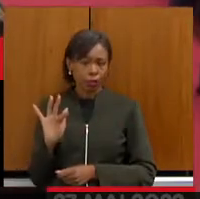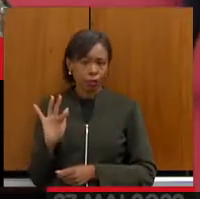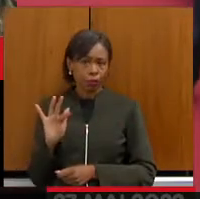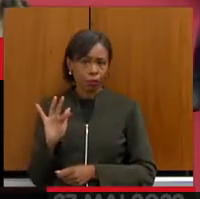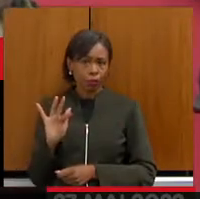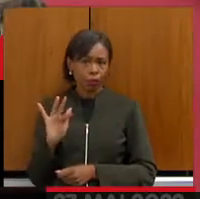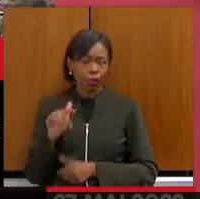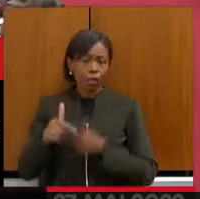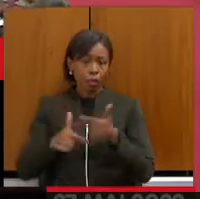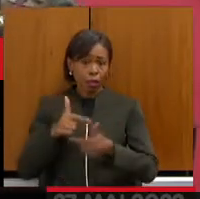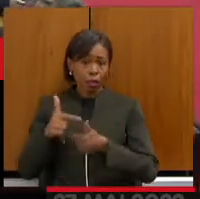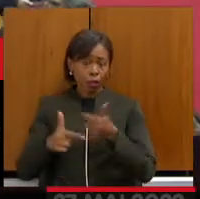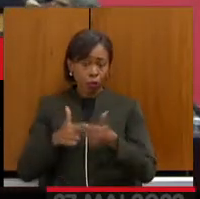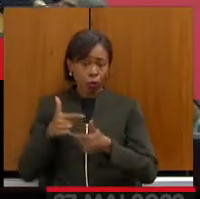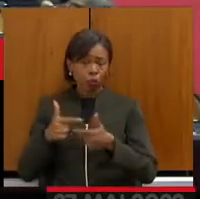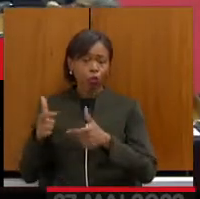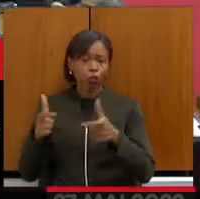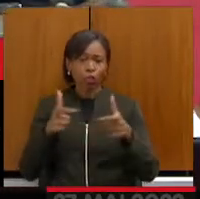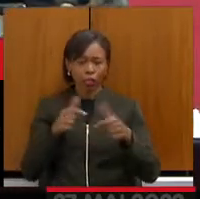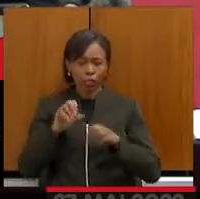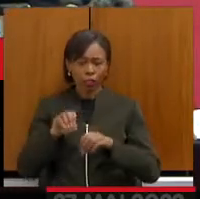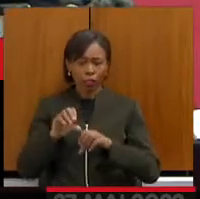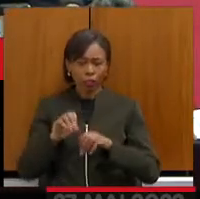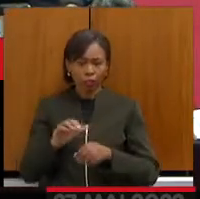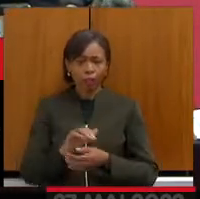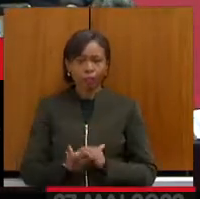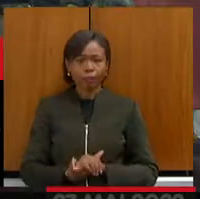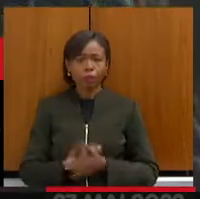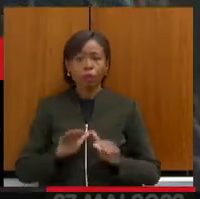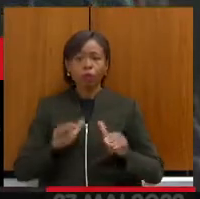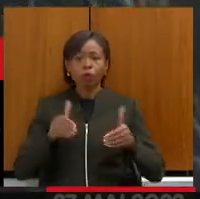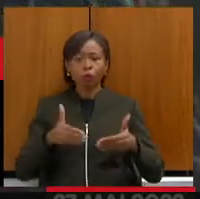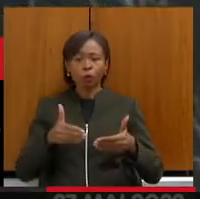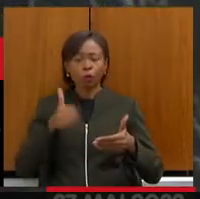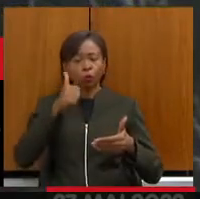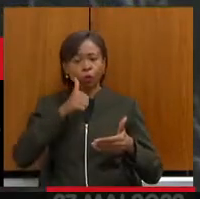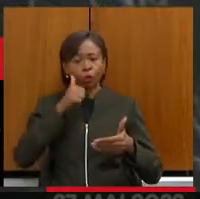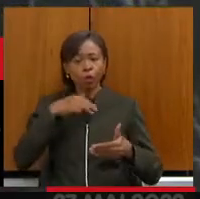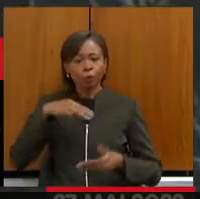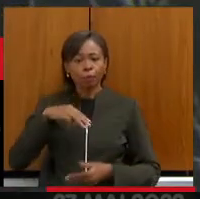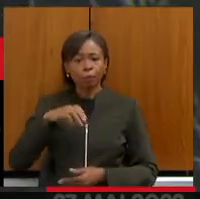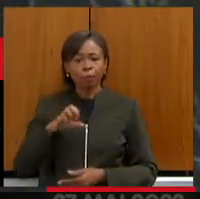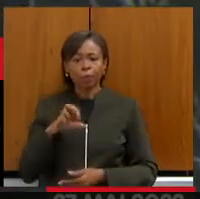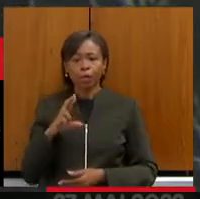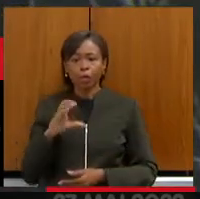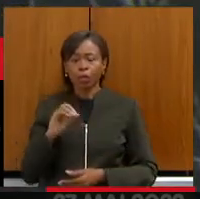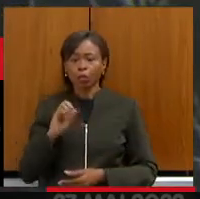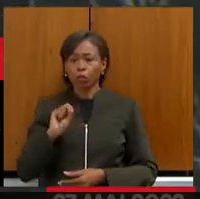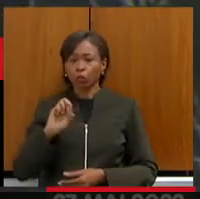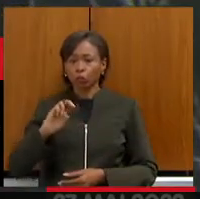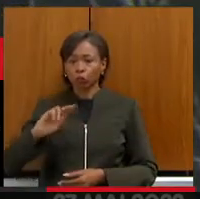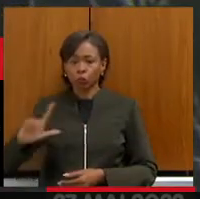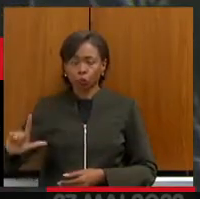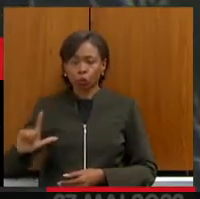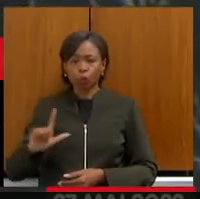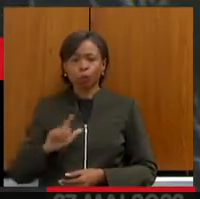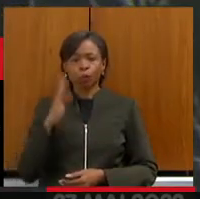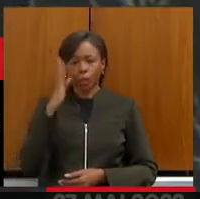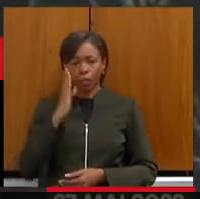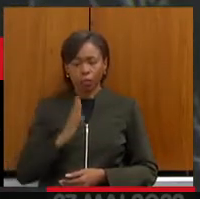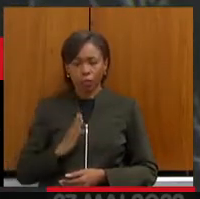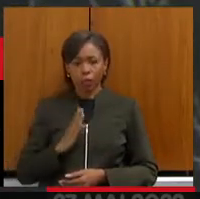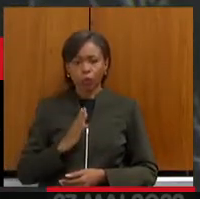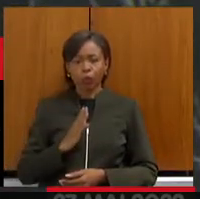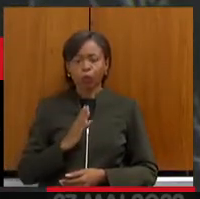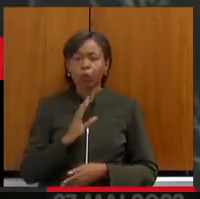estabelecimentos de ensino Fórum de mulheres do Mercosul Capítulo Brasil fórum Mineiro de conselheiros e ex-conselheiros